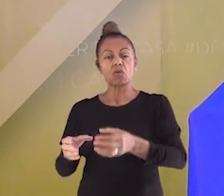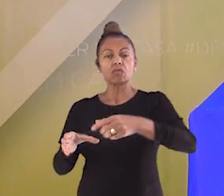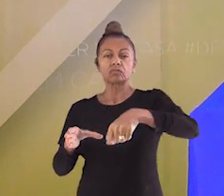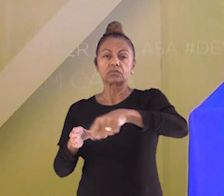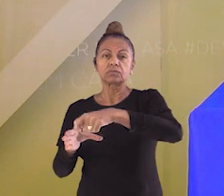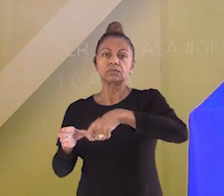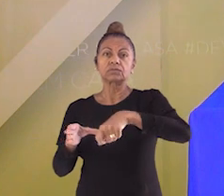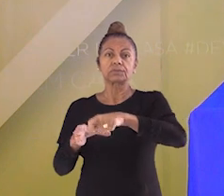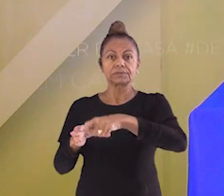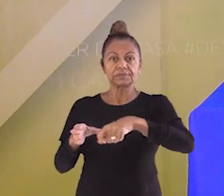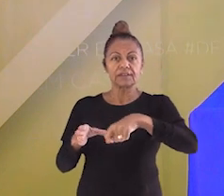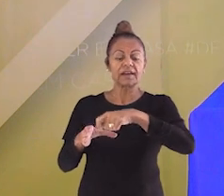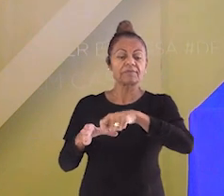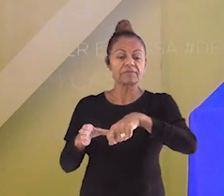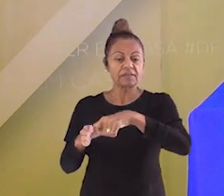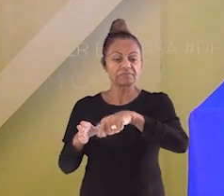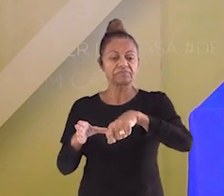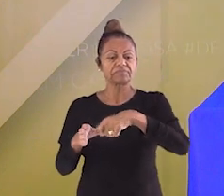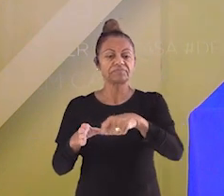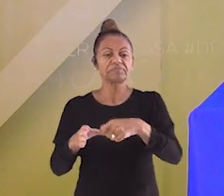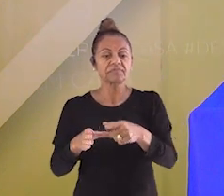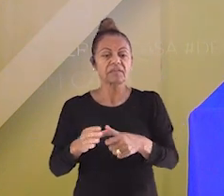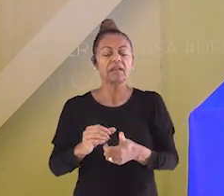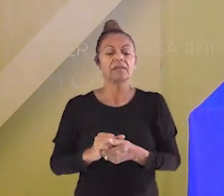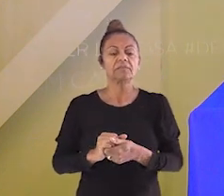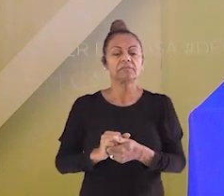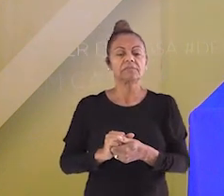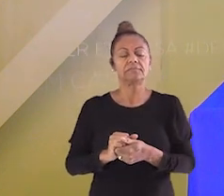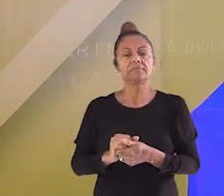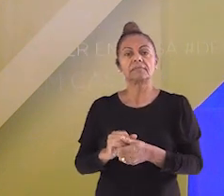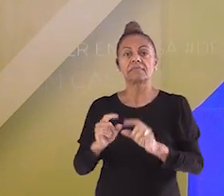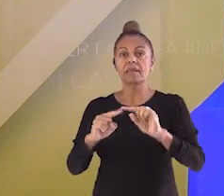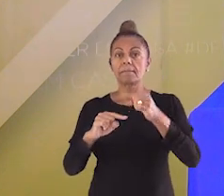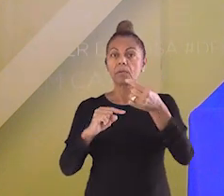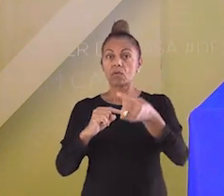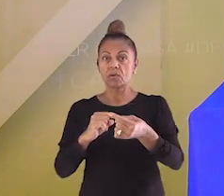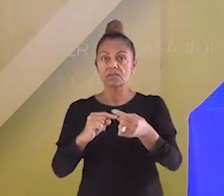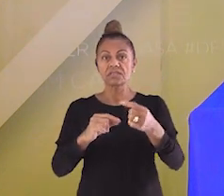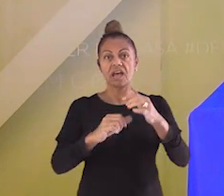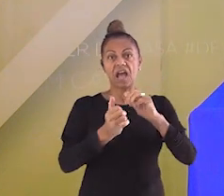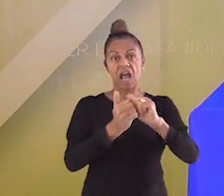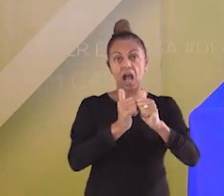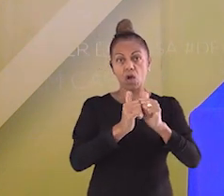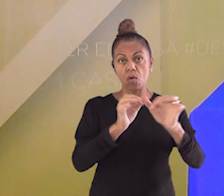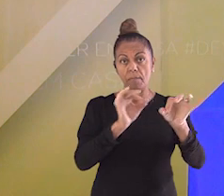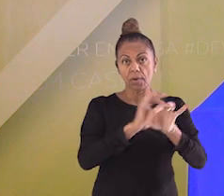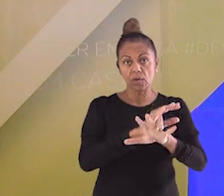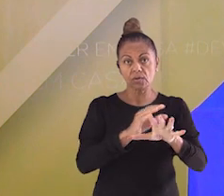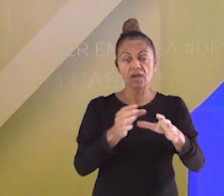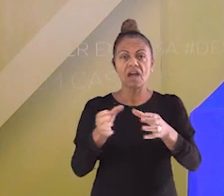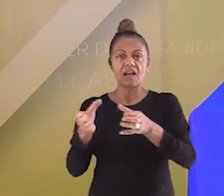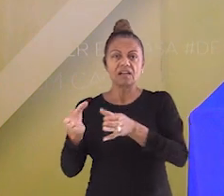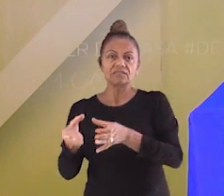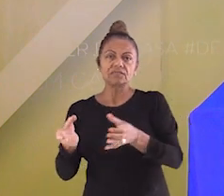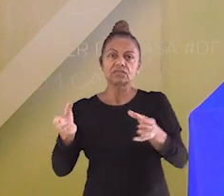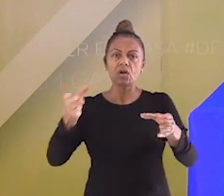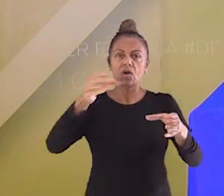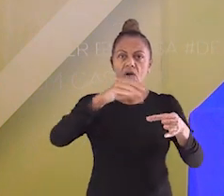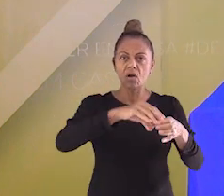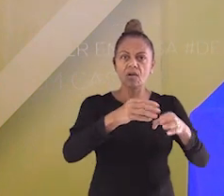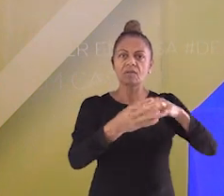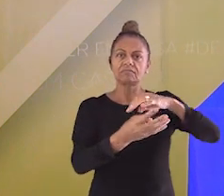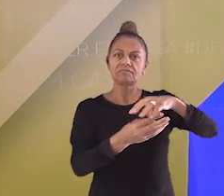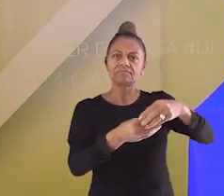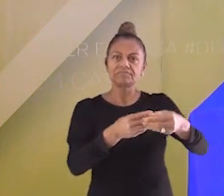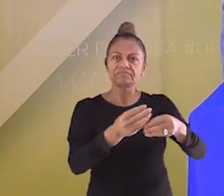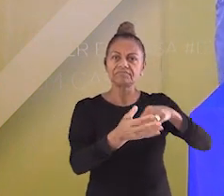estiver fritando, a gente já vai cortando em pedaços bem pequenos, tá? Para misturar no arroz. Entendi. Então,